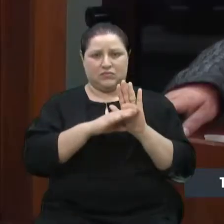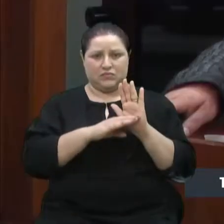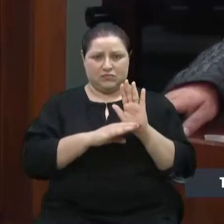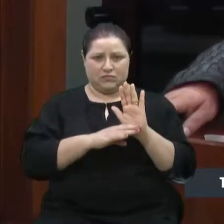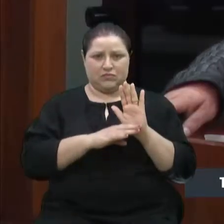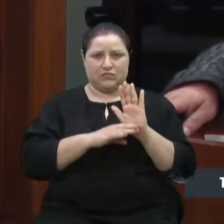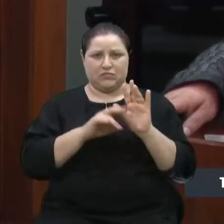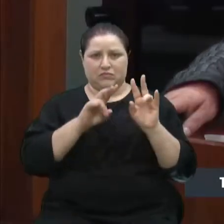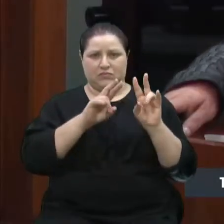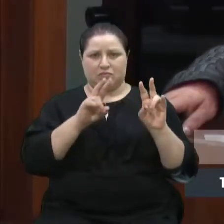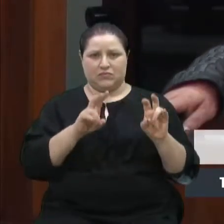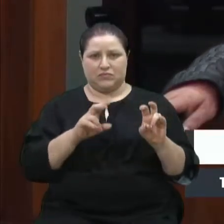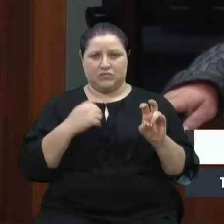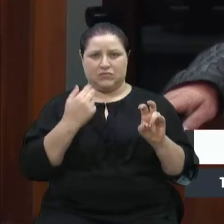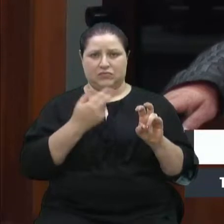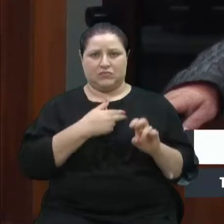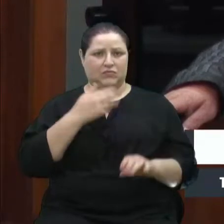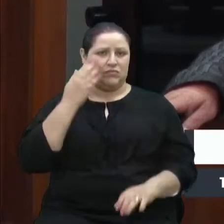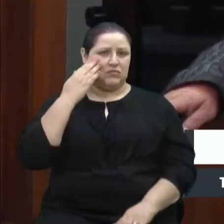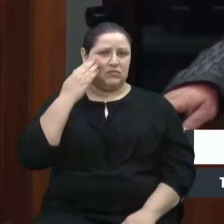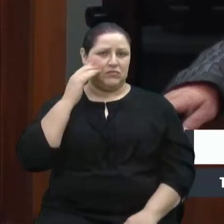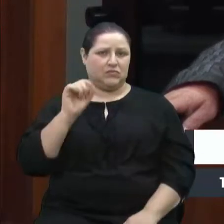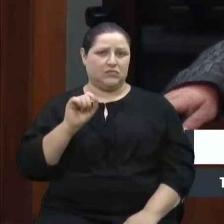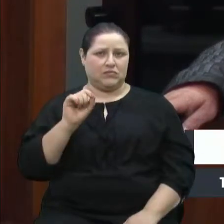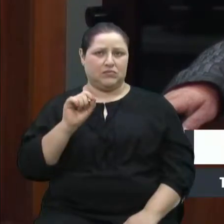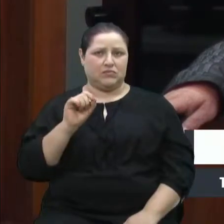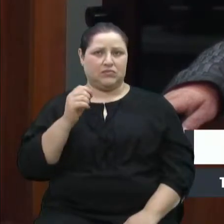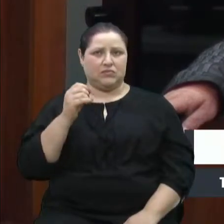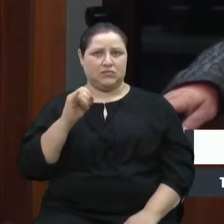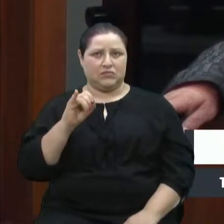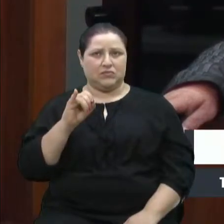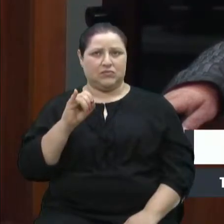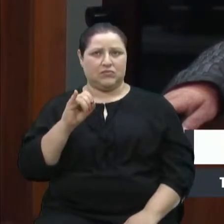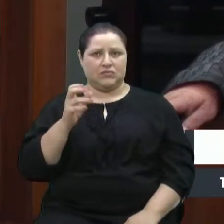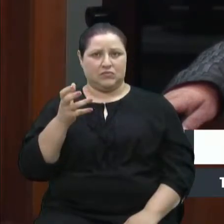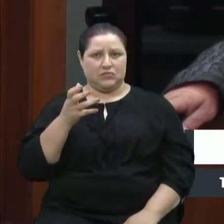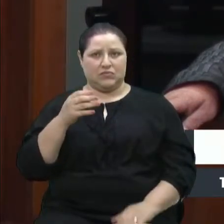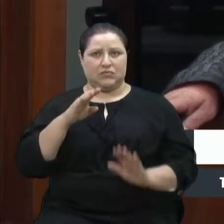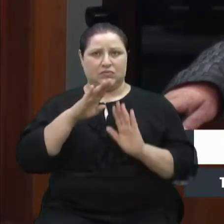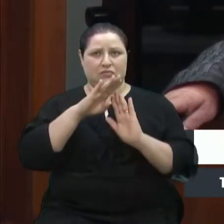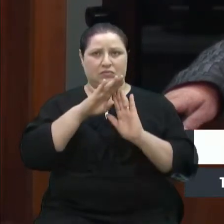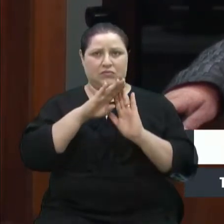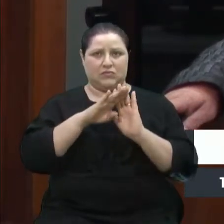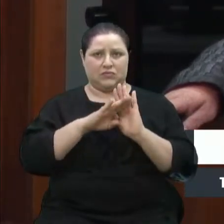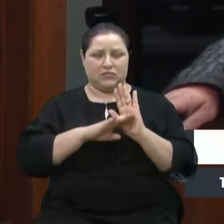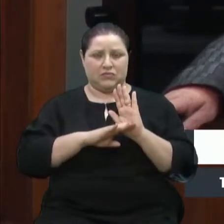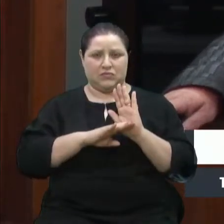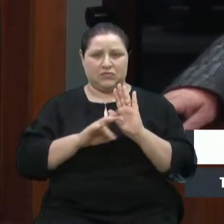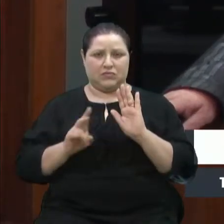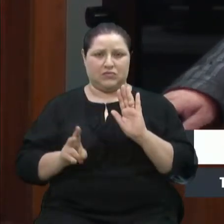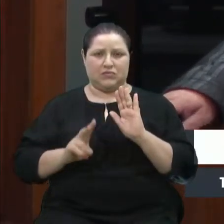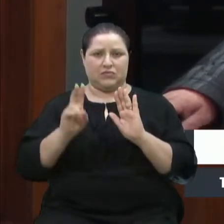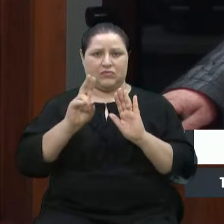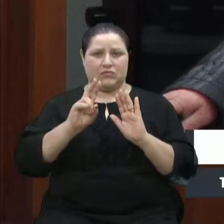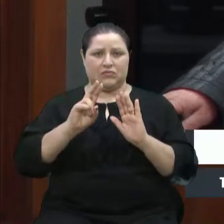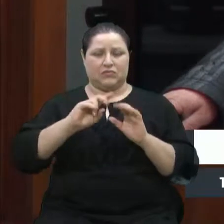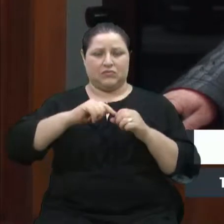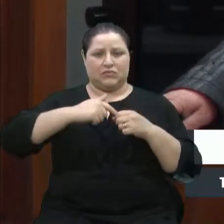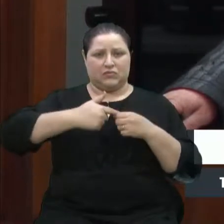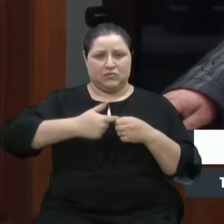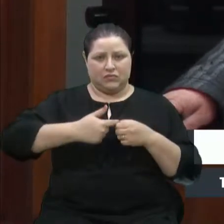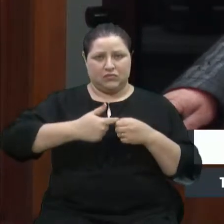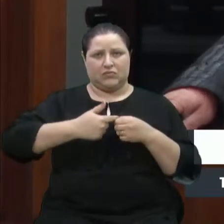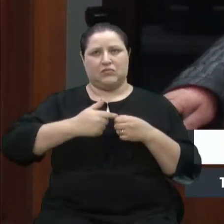um assunto a gente sabe que a gente quer que baixe o valor do combustível valor da